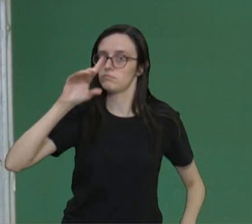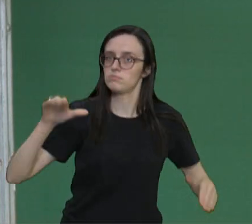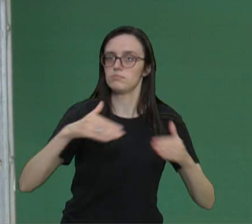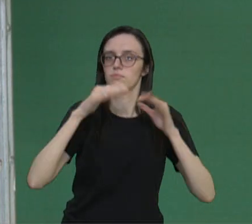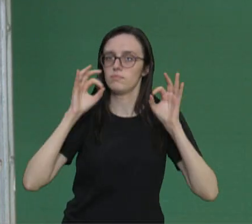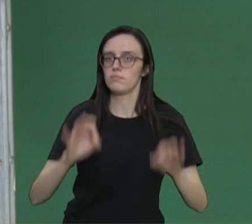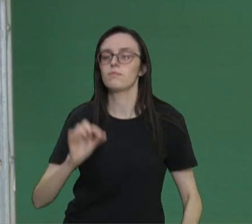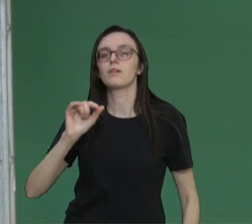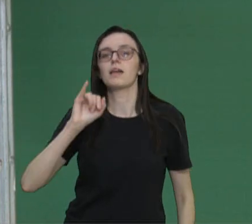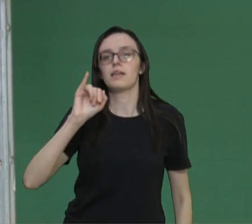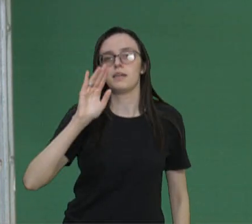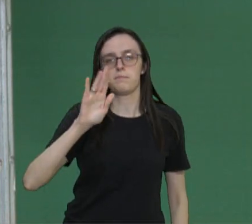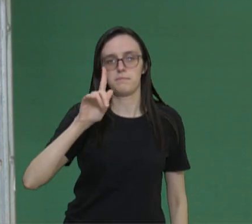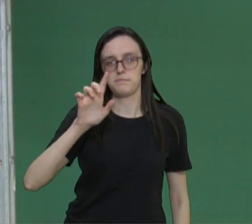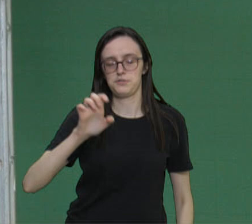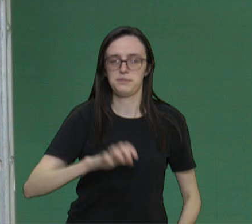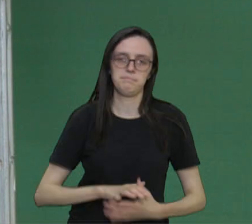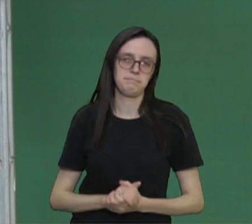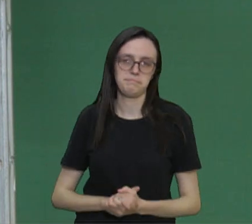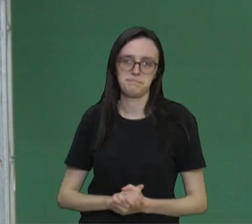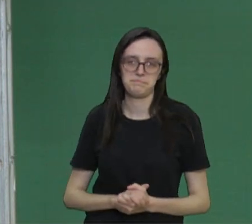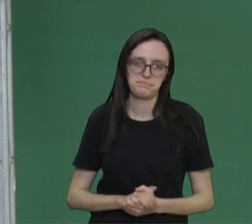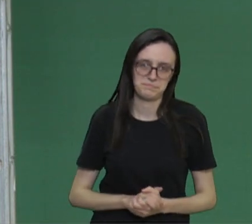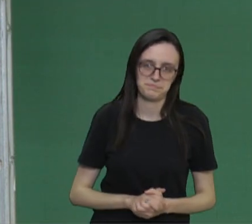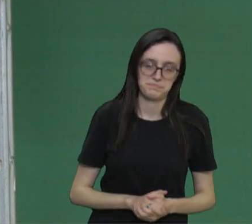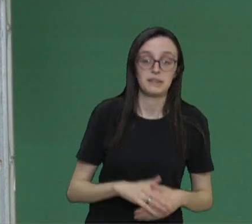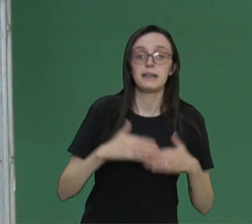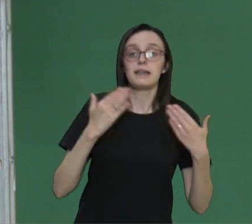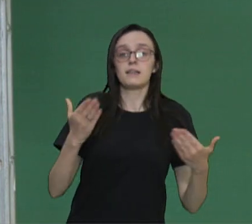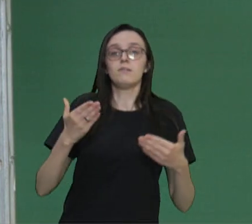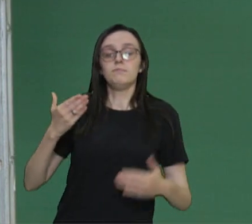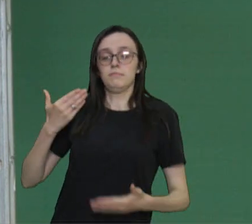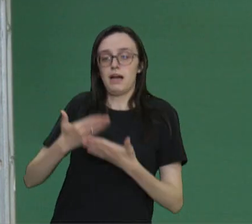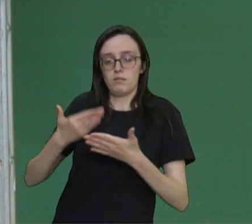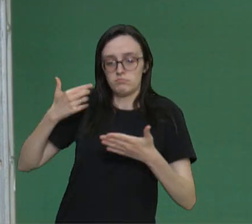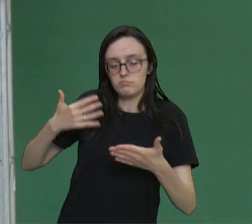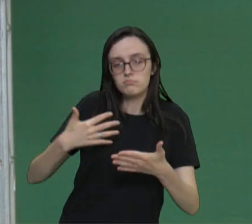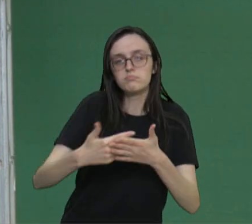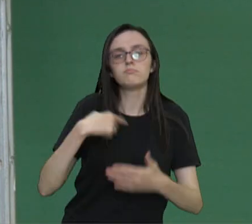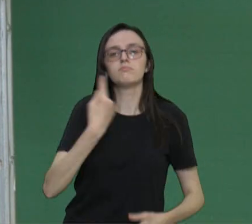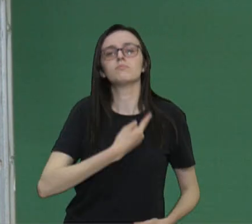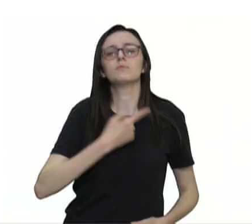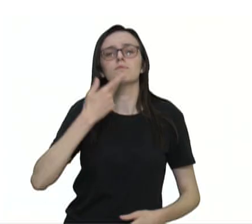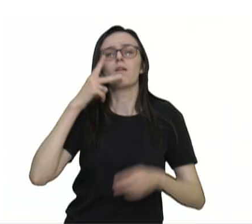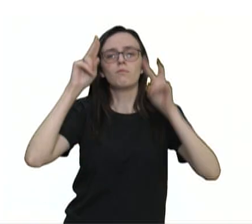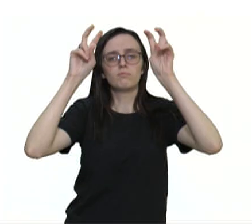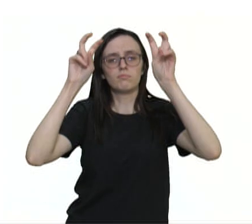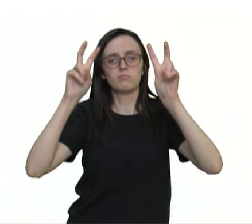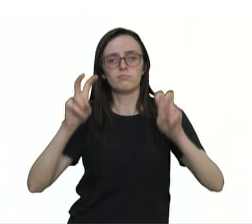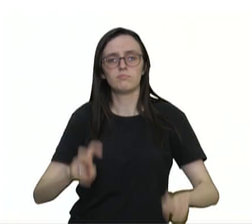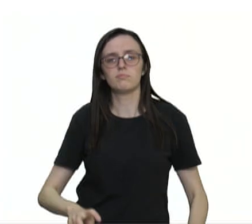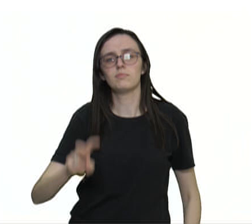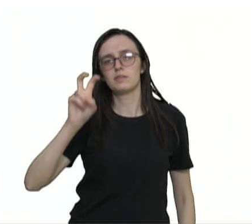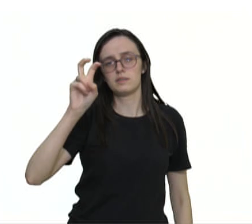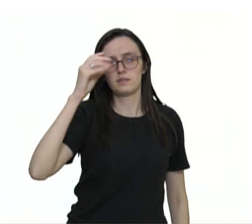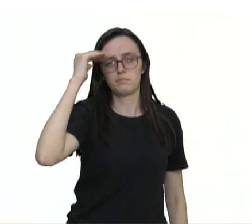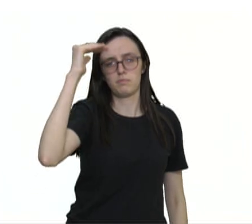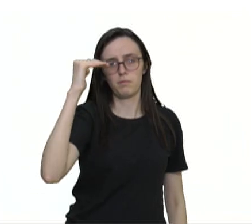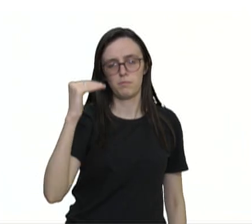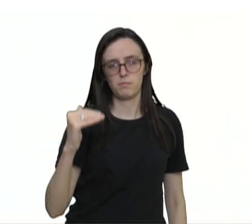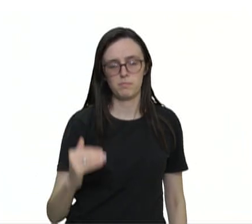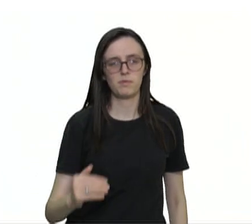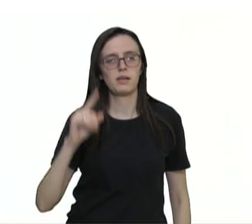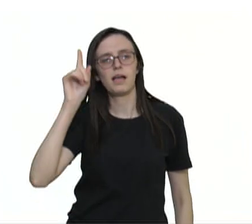acordo com o IBGE. Então, ao longo desta aula, nós falamos aí sobre 5 assuntos,